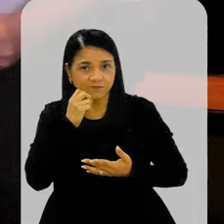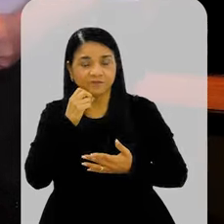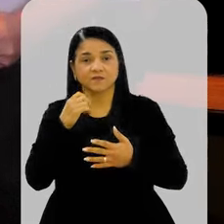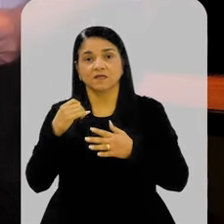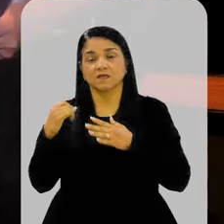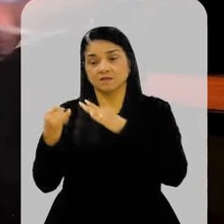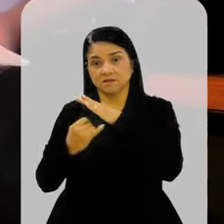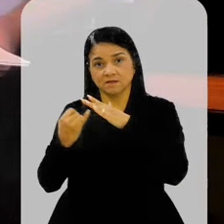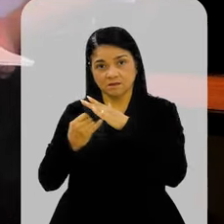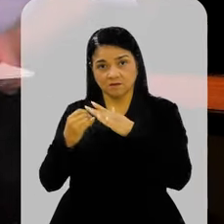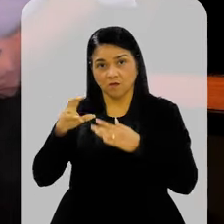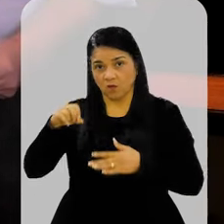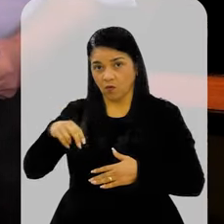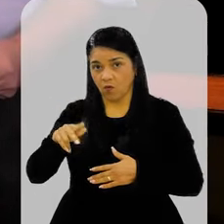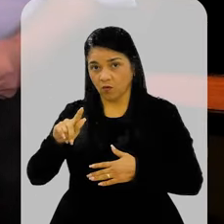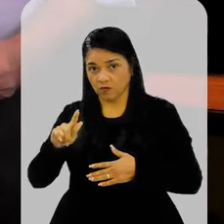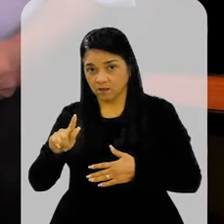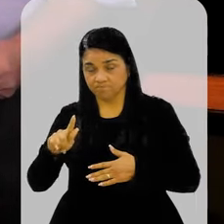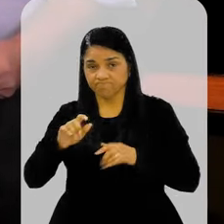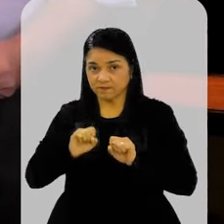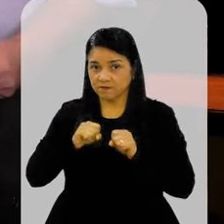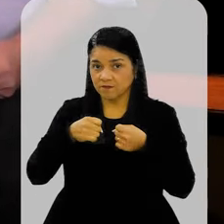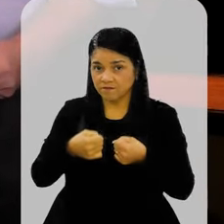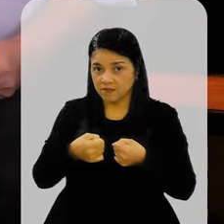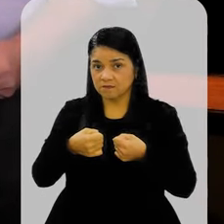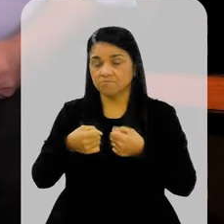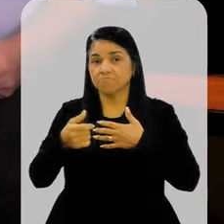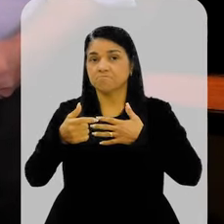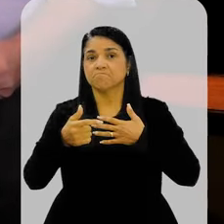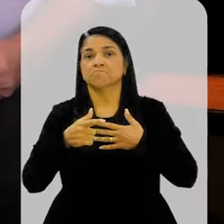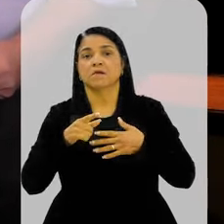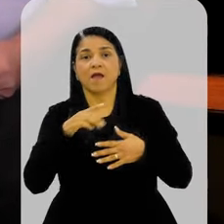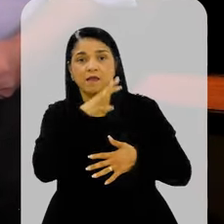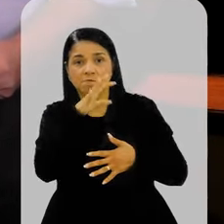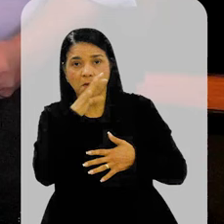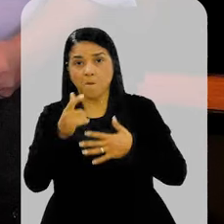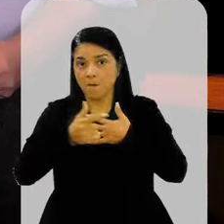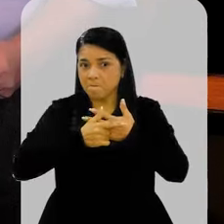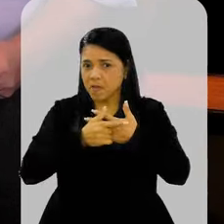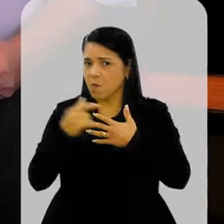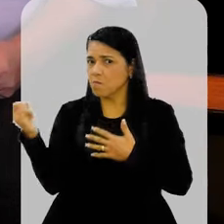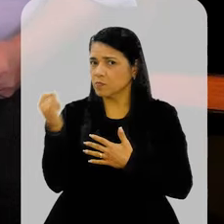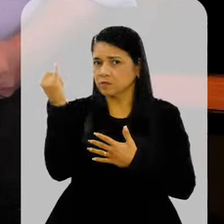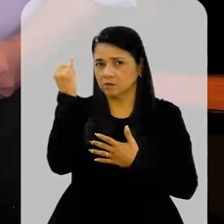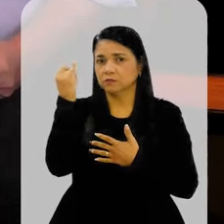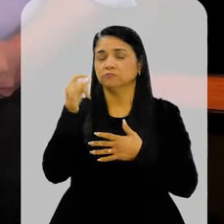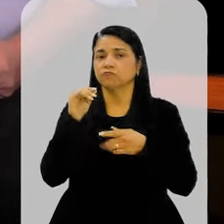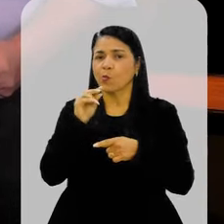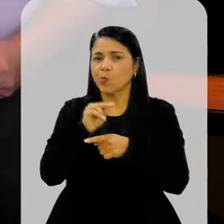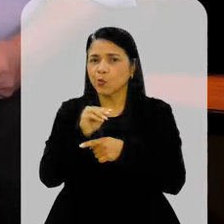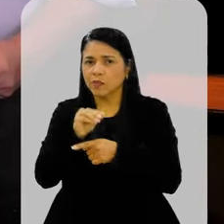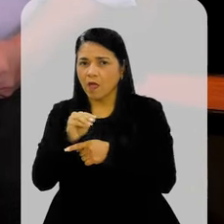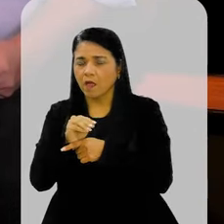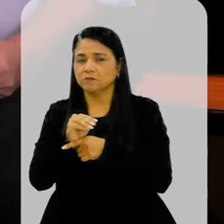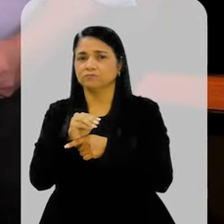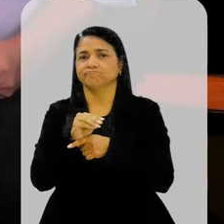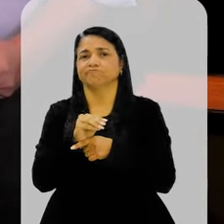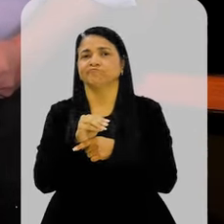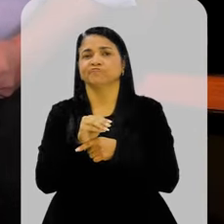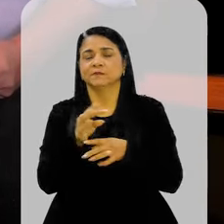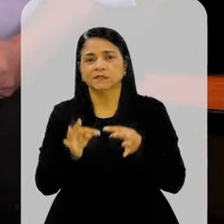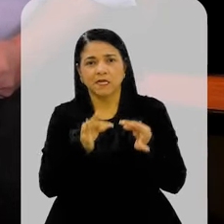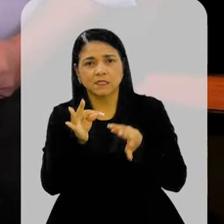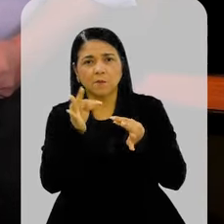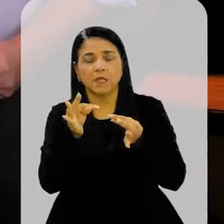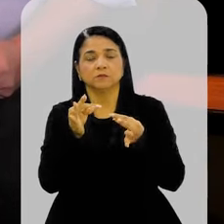Essas entidades de defesa animal desempenham um papel importante não só nesses momentos, mas também oferecem cuidado,